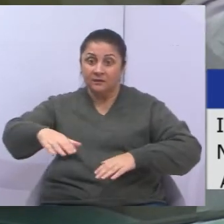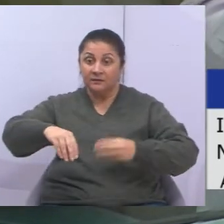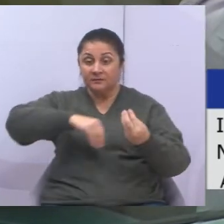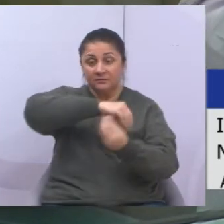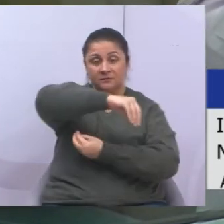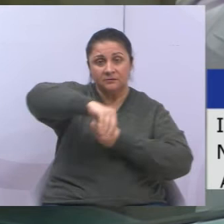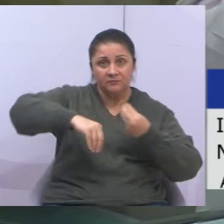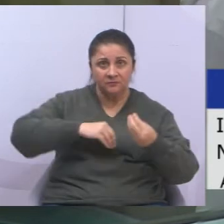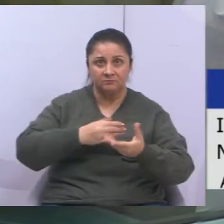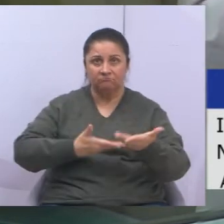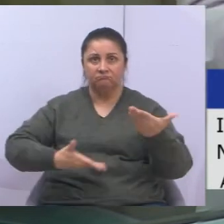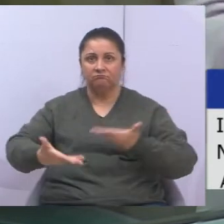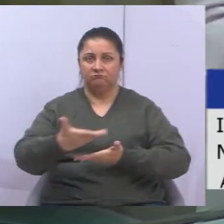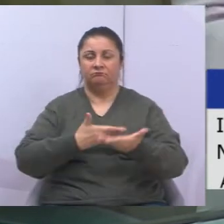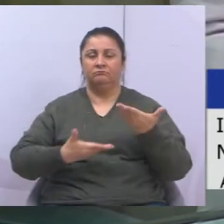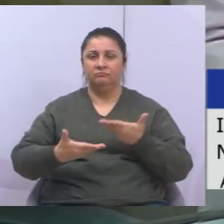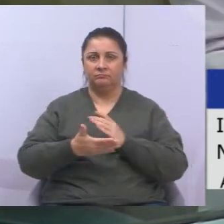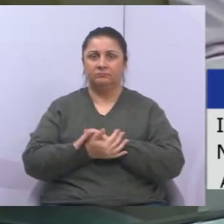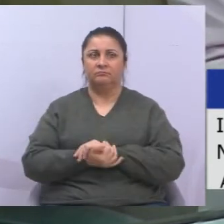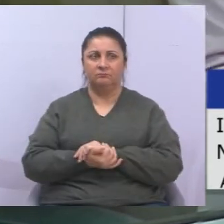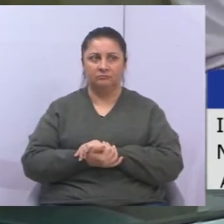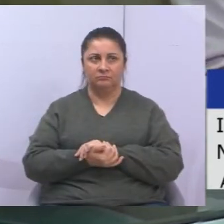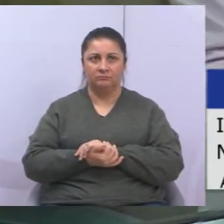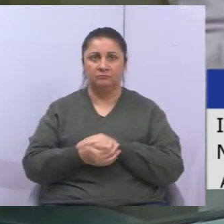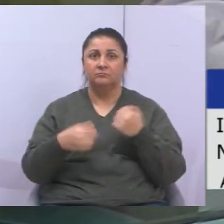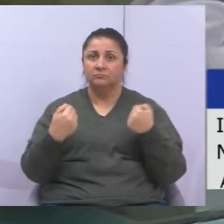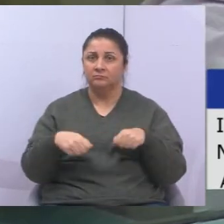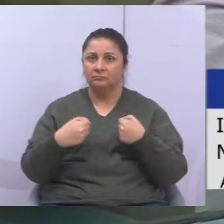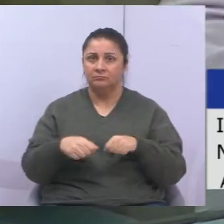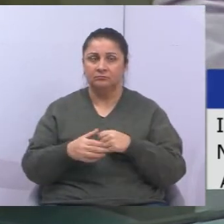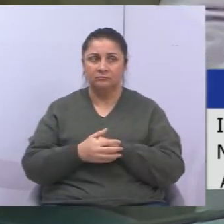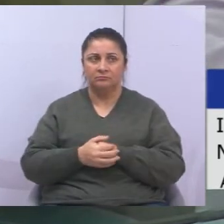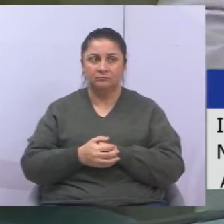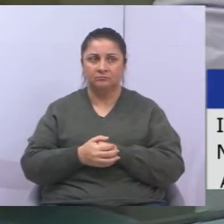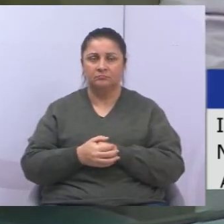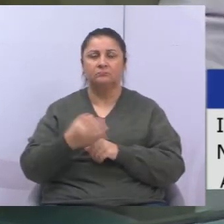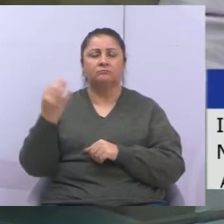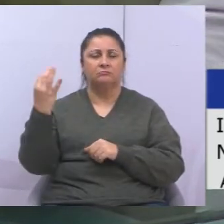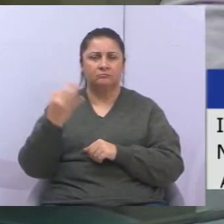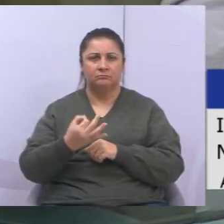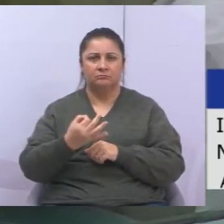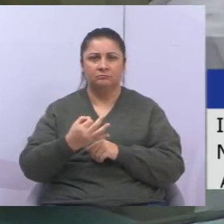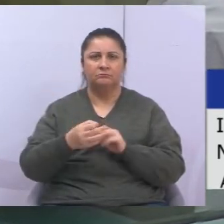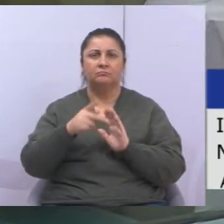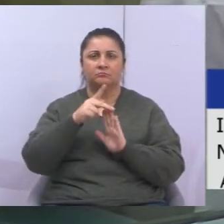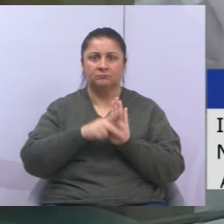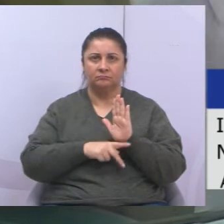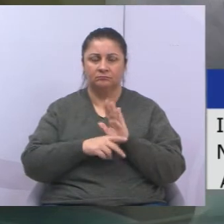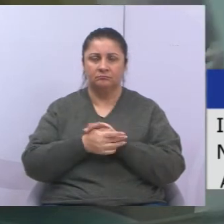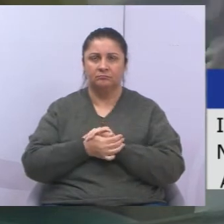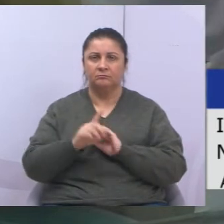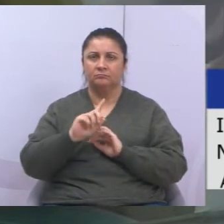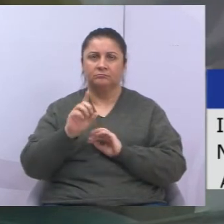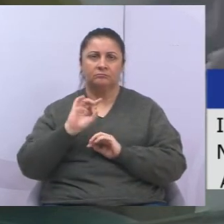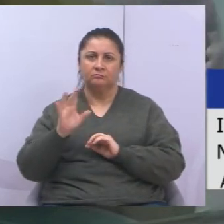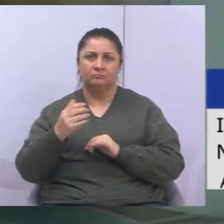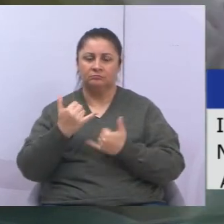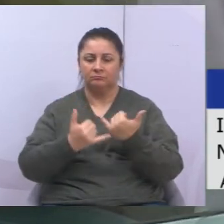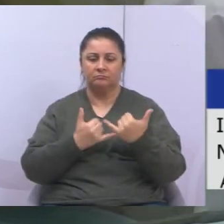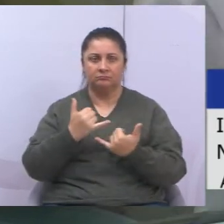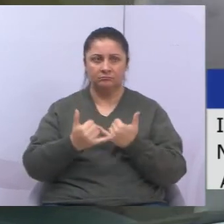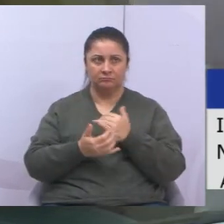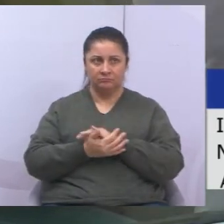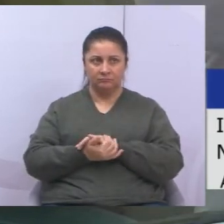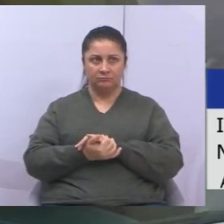outra. Mobilizar isso, é isso que está precisando. Eu tenho certeza que esse projeto aqui não é só para as brincadeiras antigas,